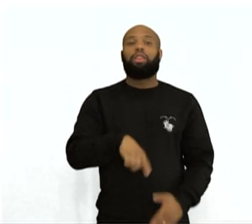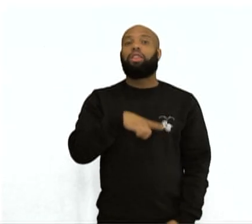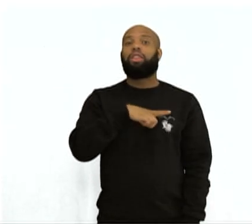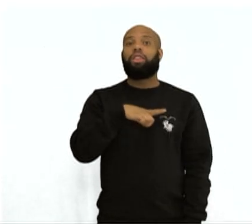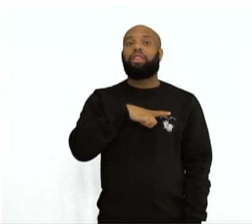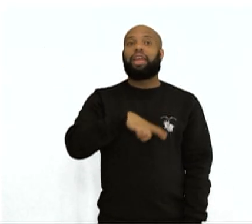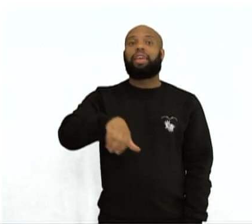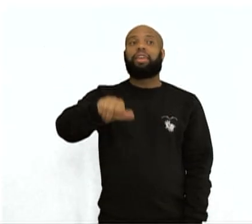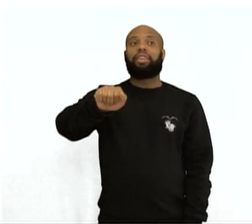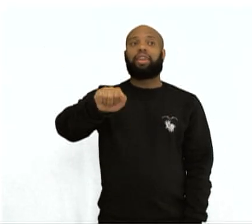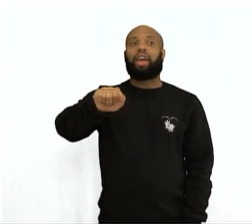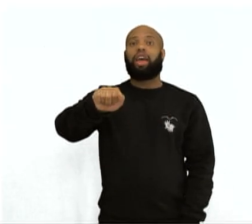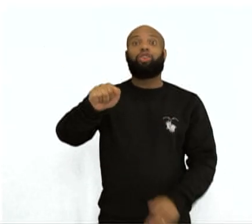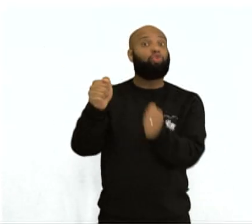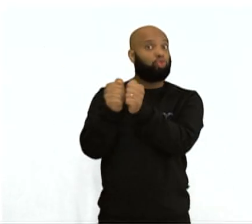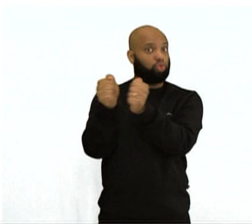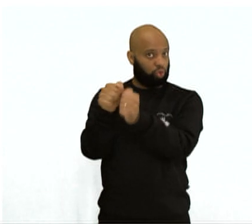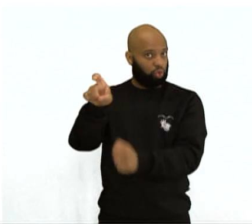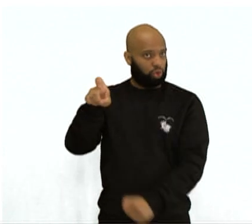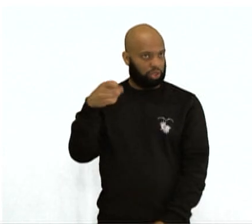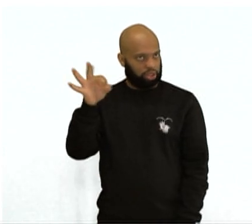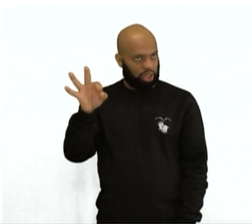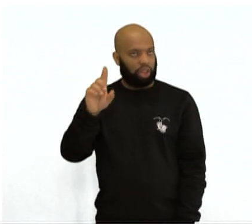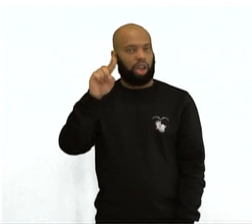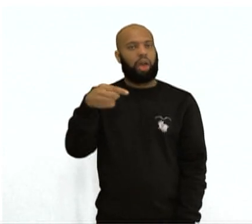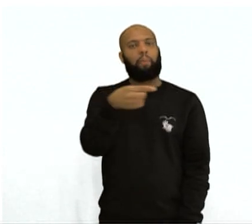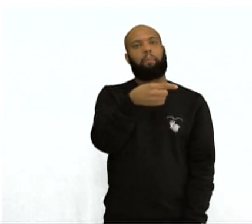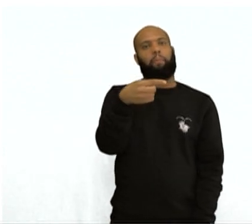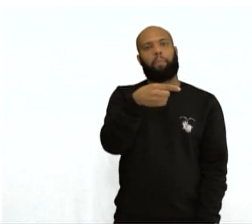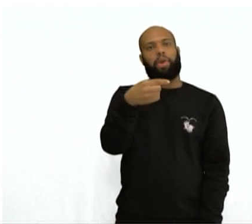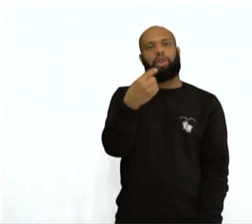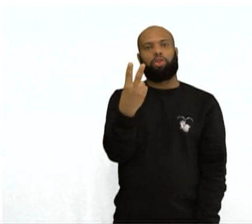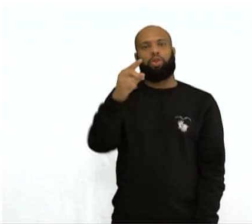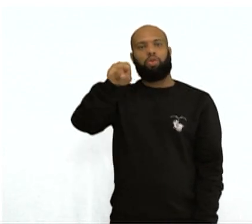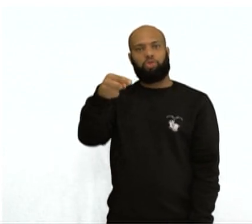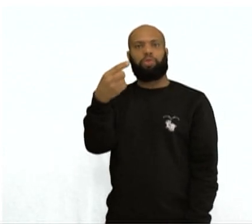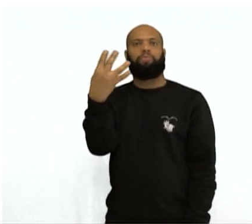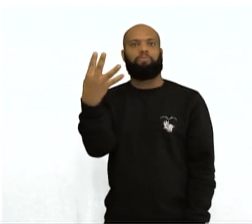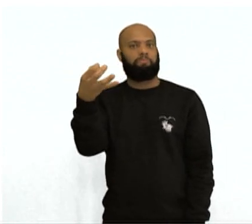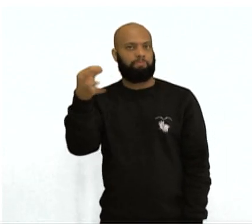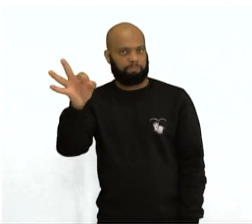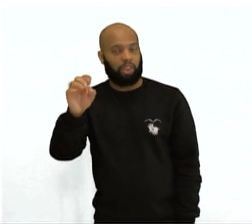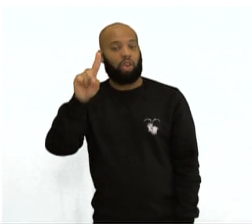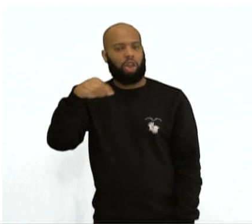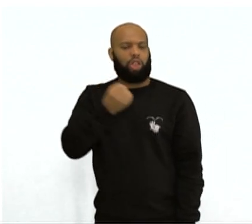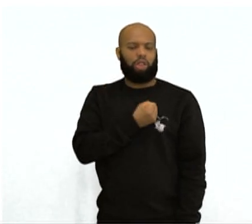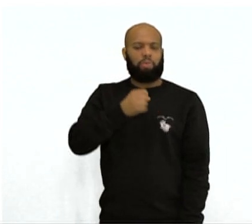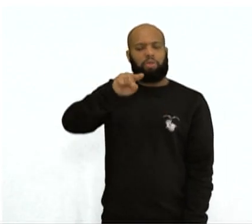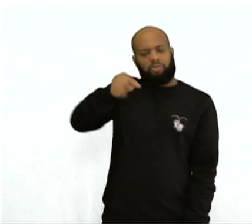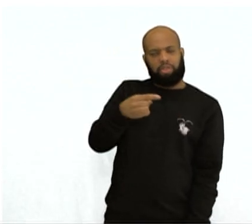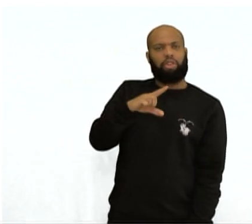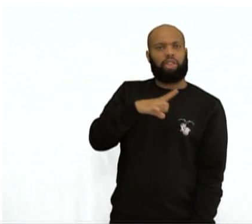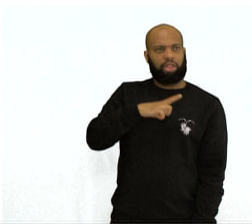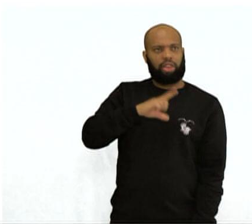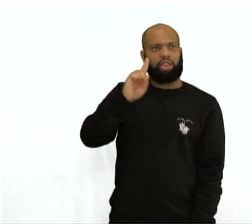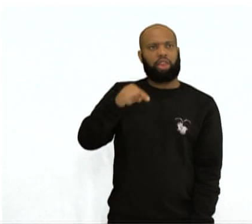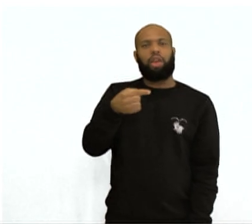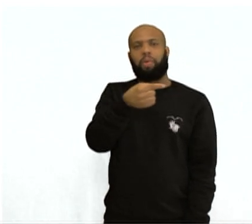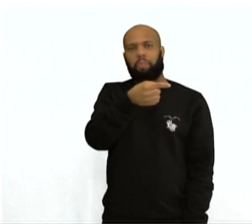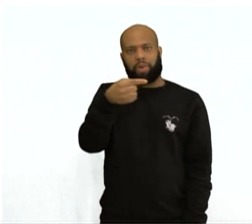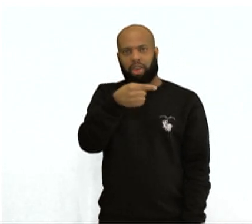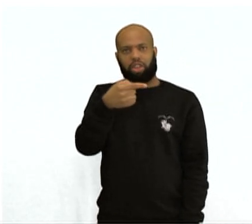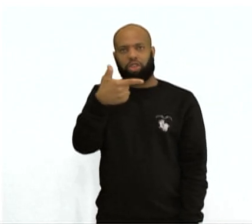quê? Quanto que vale o x? Menos 2,4. É um número decimal, né? Ele vale o valor de a,